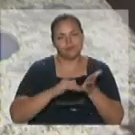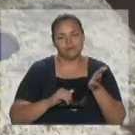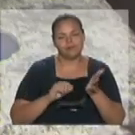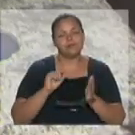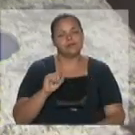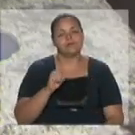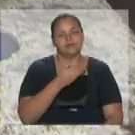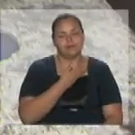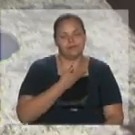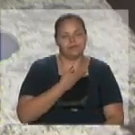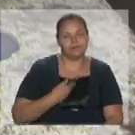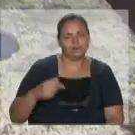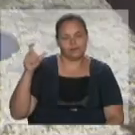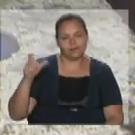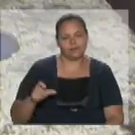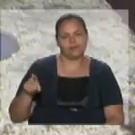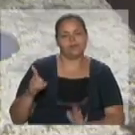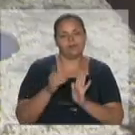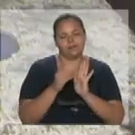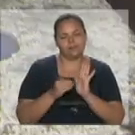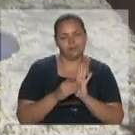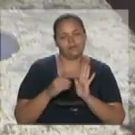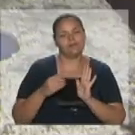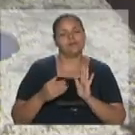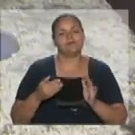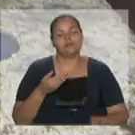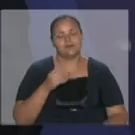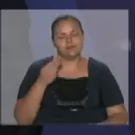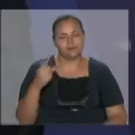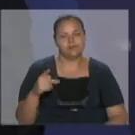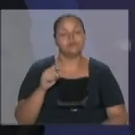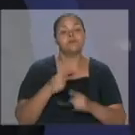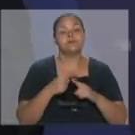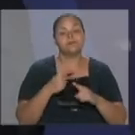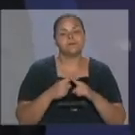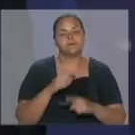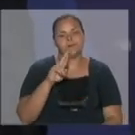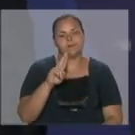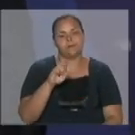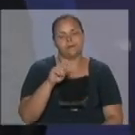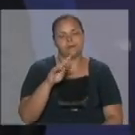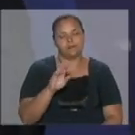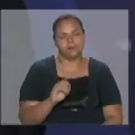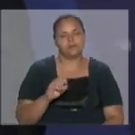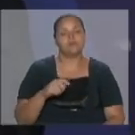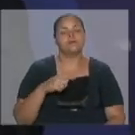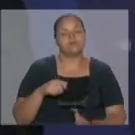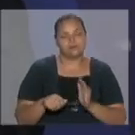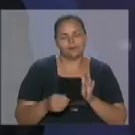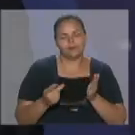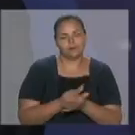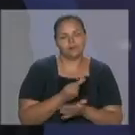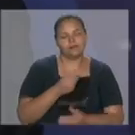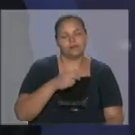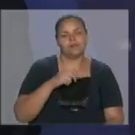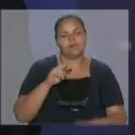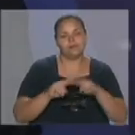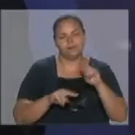decreto do governador. E aí tem que explicar por que do Repetro. Então, quando dos leilões, que aconteceu o primeiro em junho de